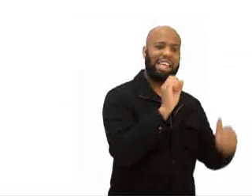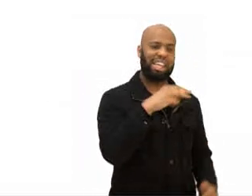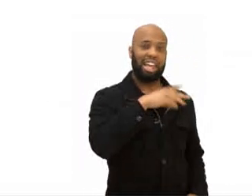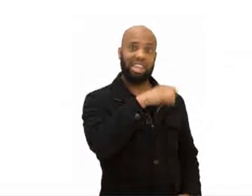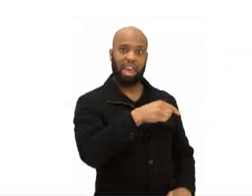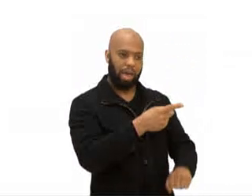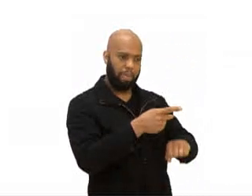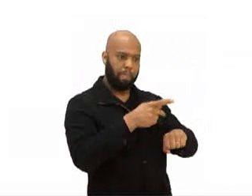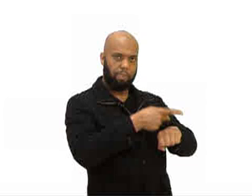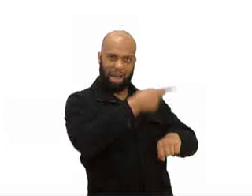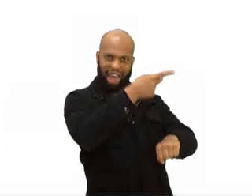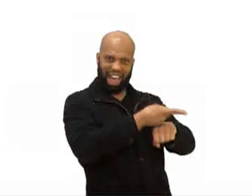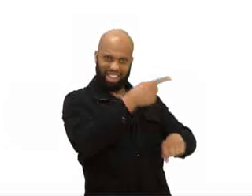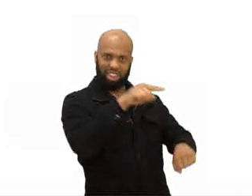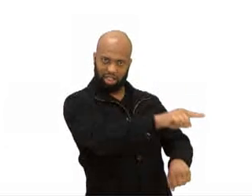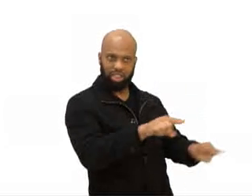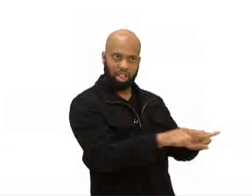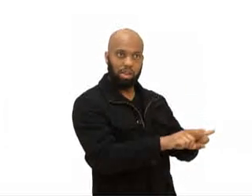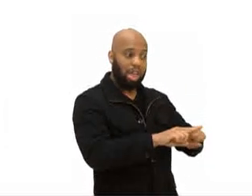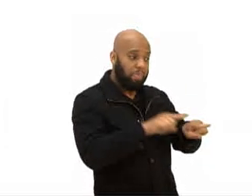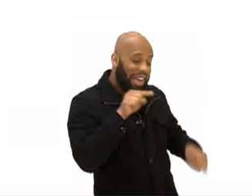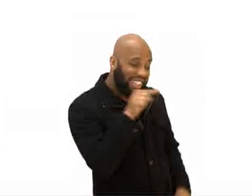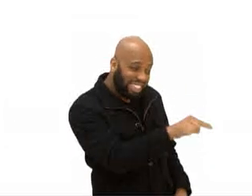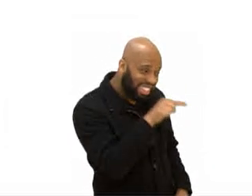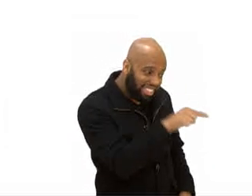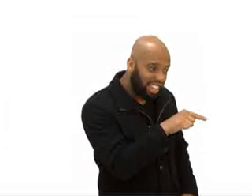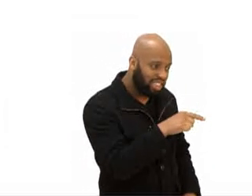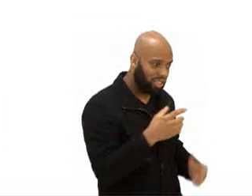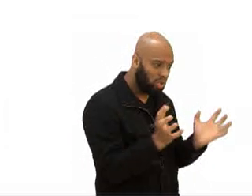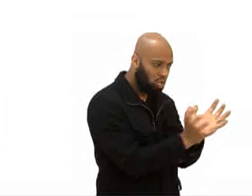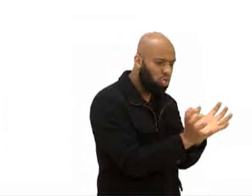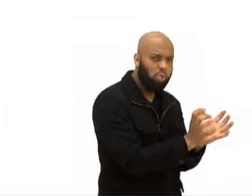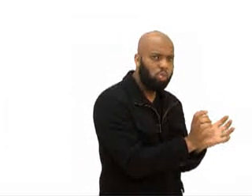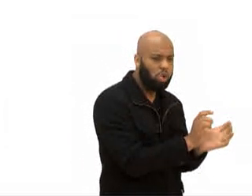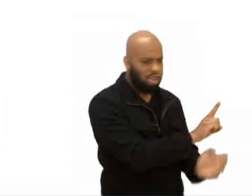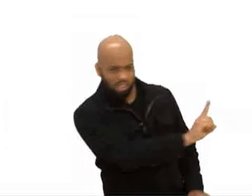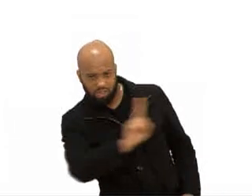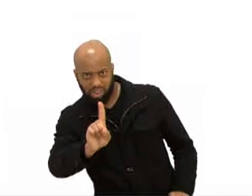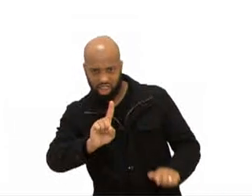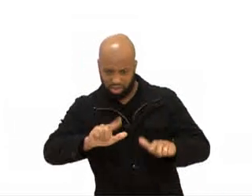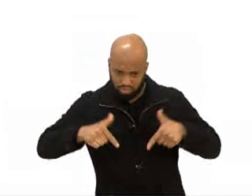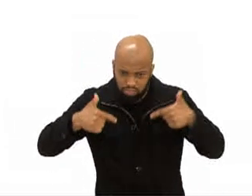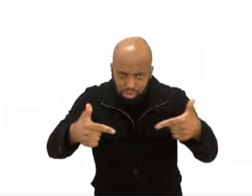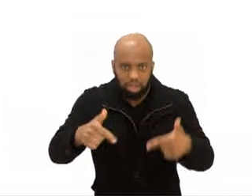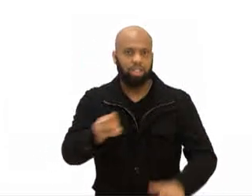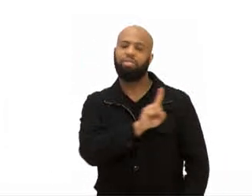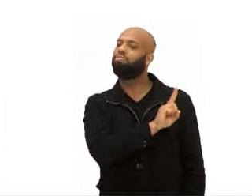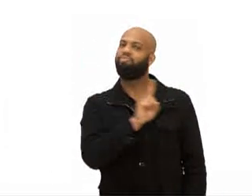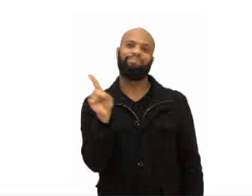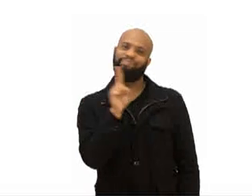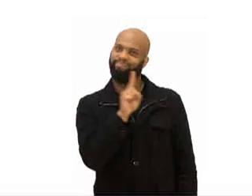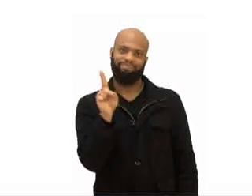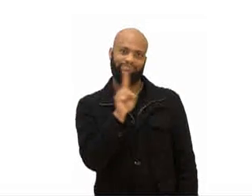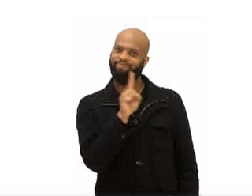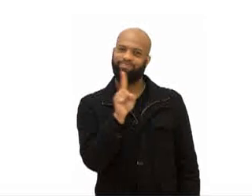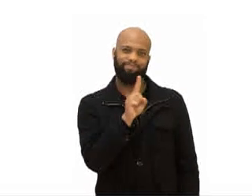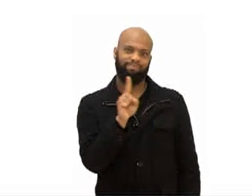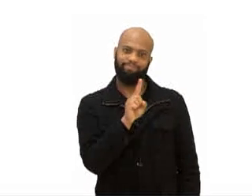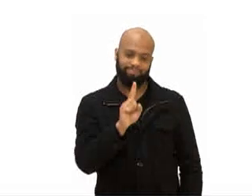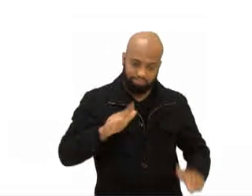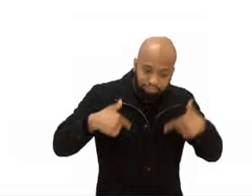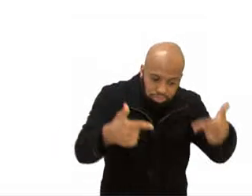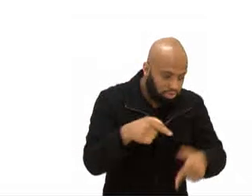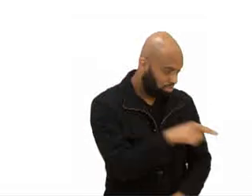prateados, e daí os prateados raramente dão as caras na linha de combate, então eles não saem ali